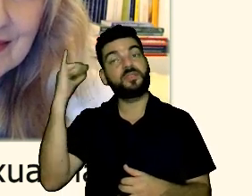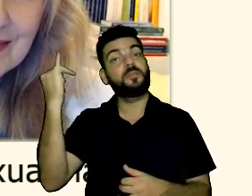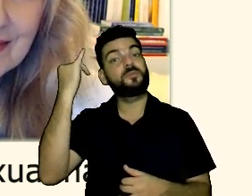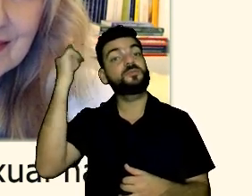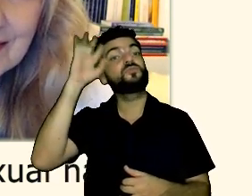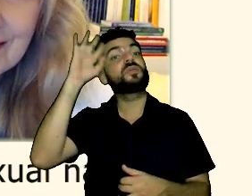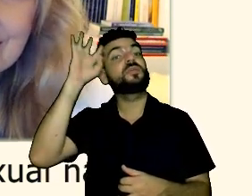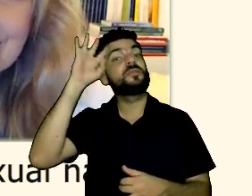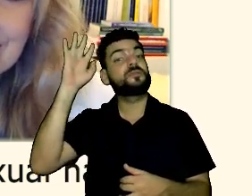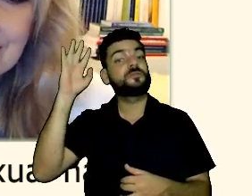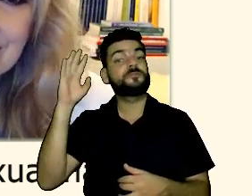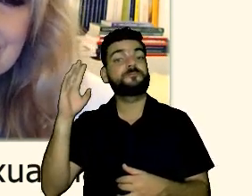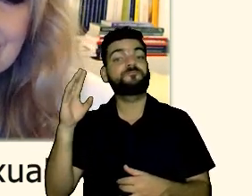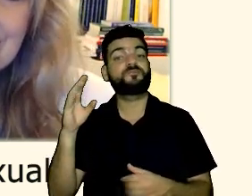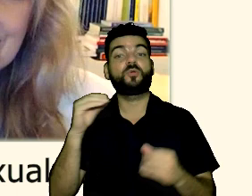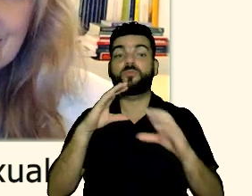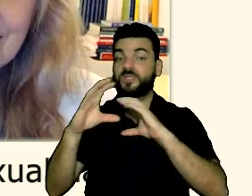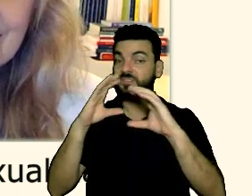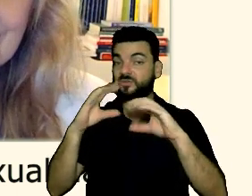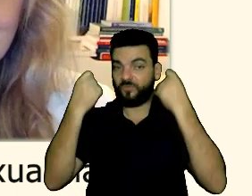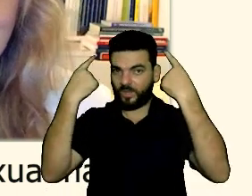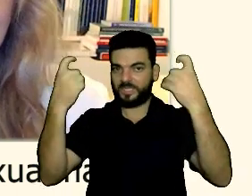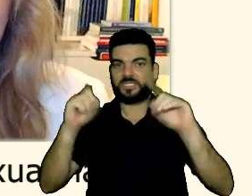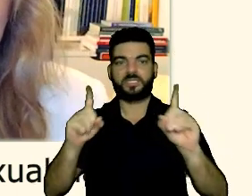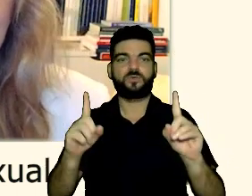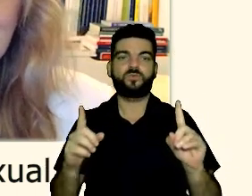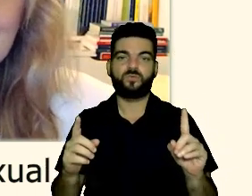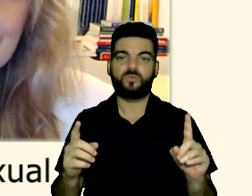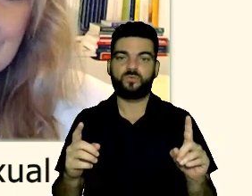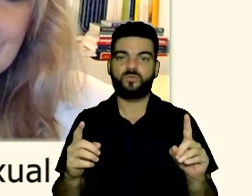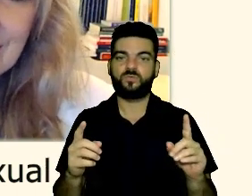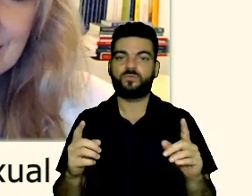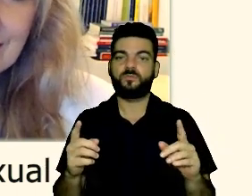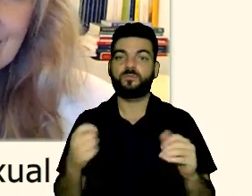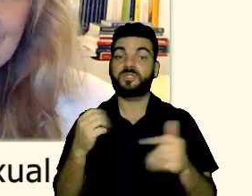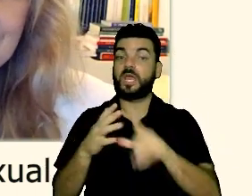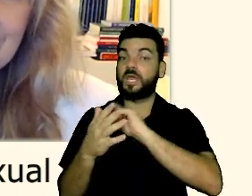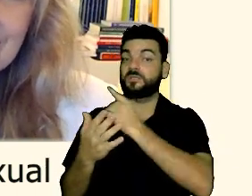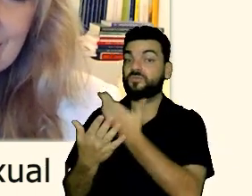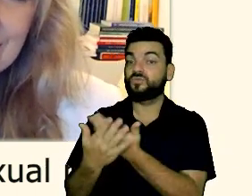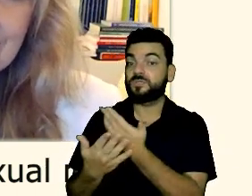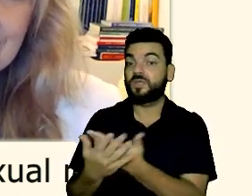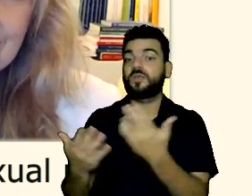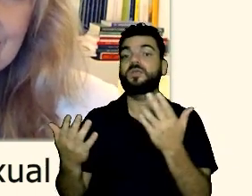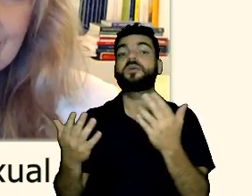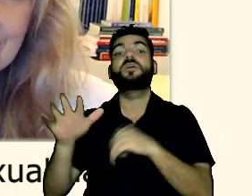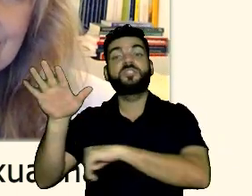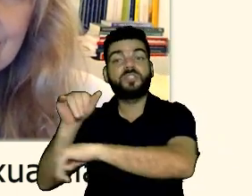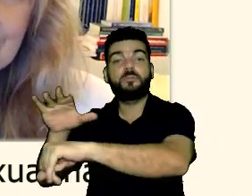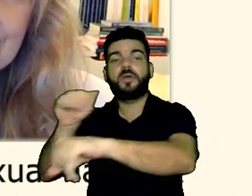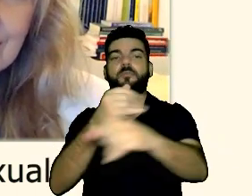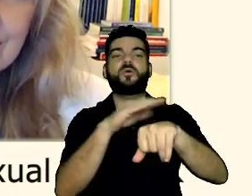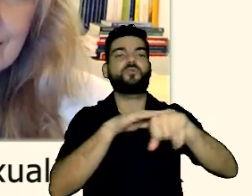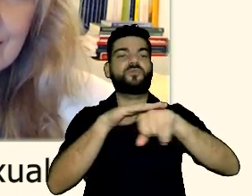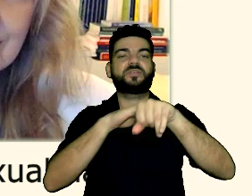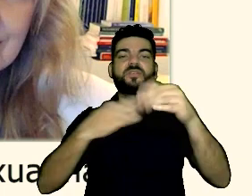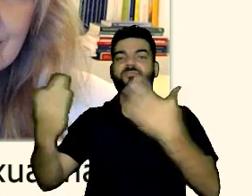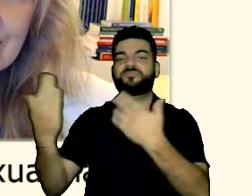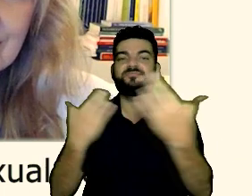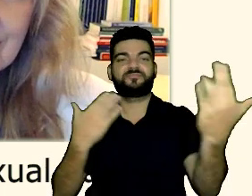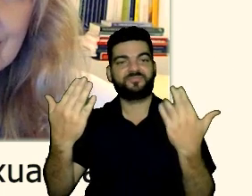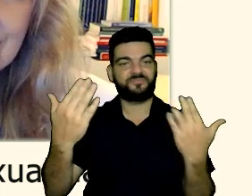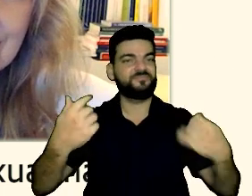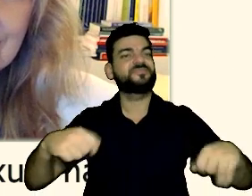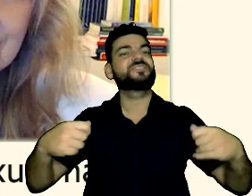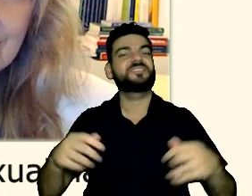Deixa eu tentar dar uma resumida nessa última parte. Então, eu acho que é importante a gente fazer também, além dessa comunicação, os